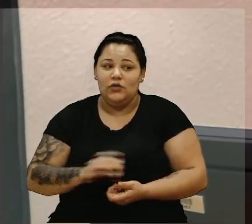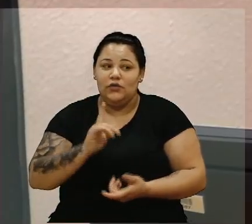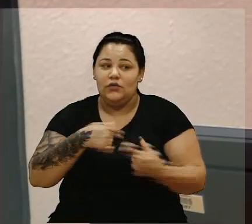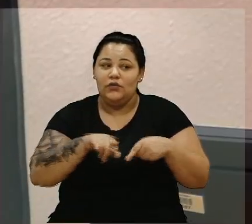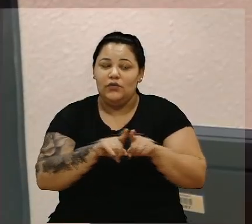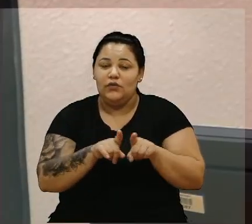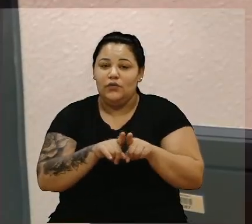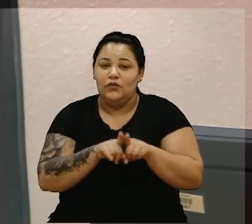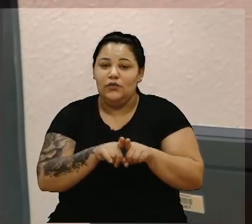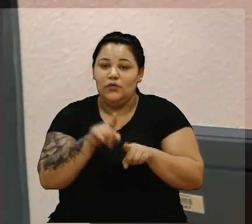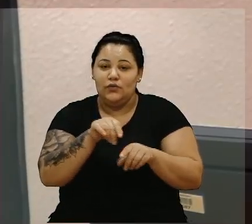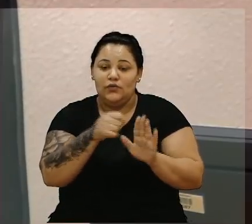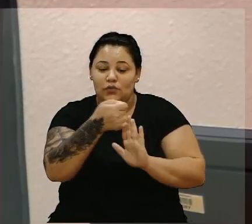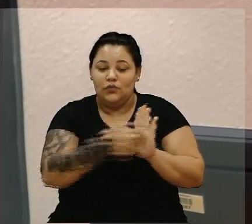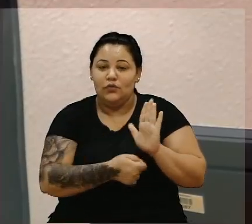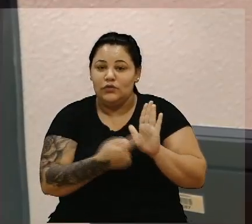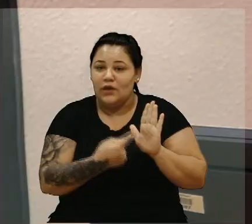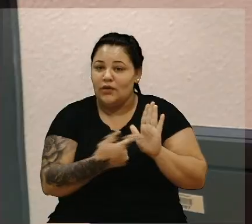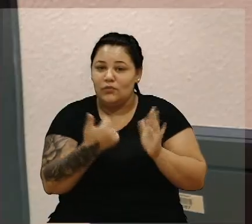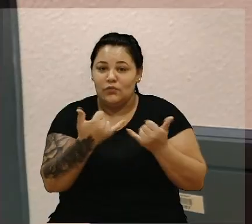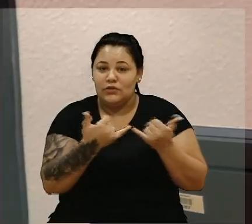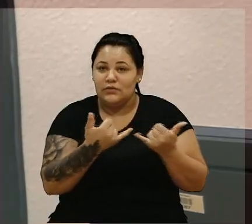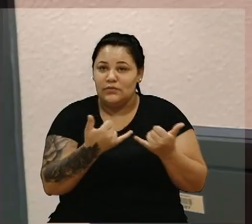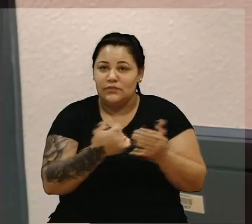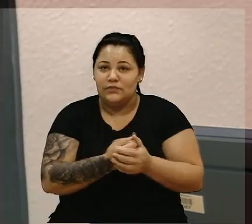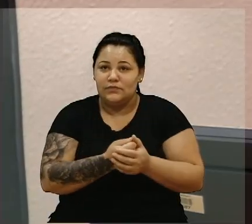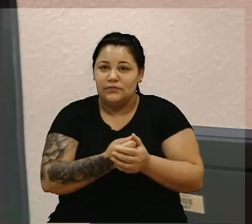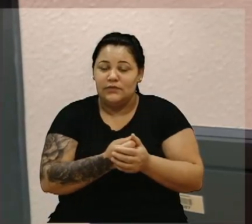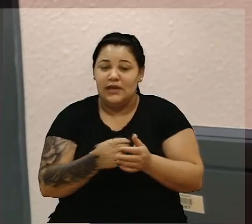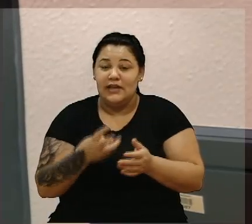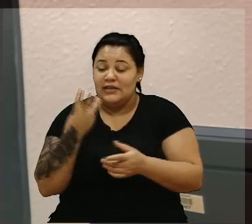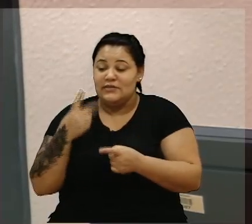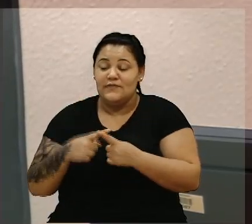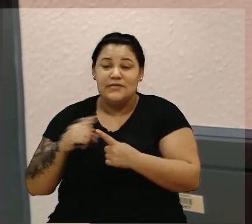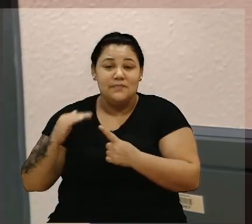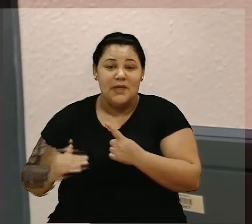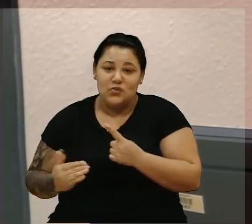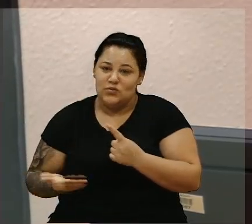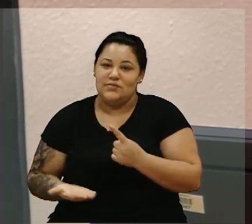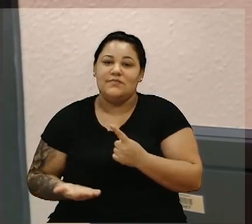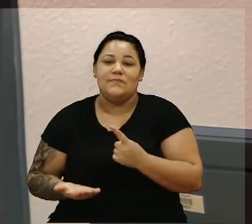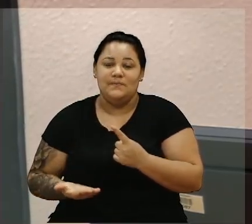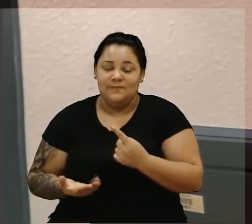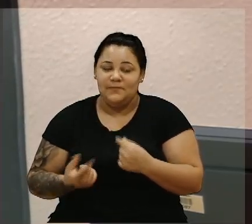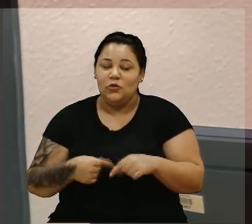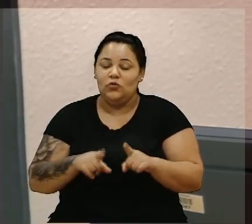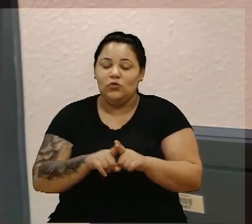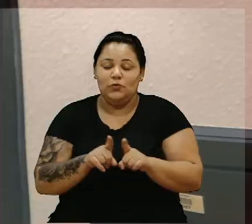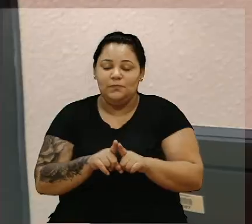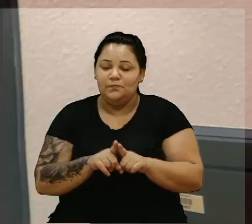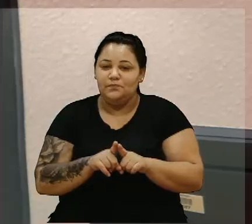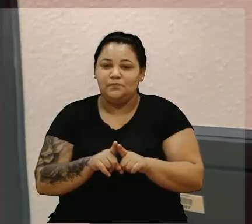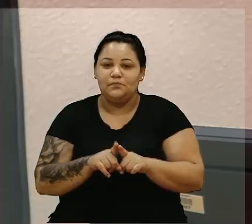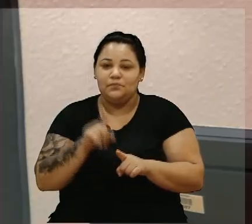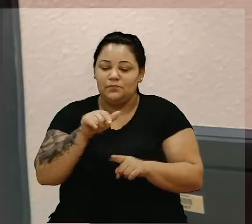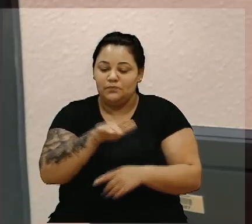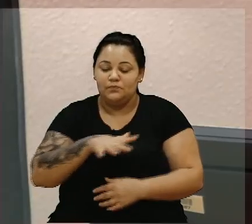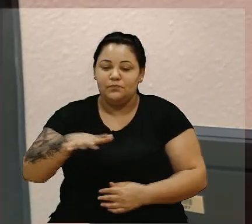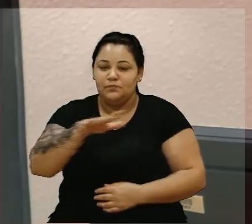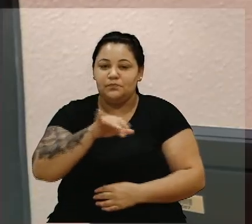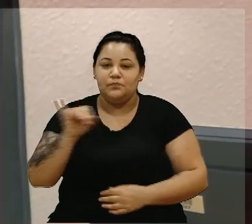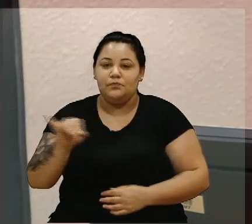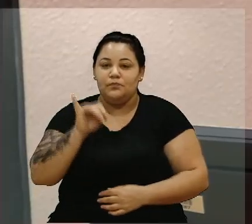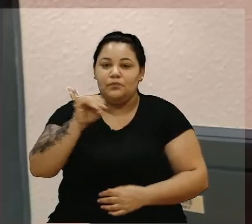servidor concursado. Ele custa 3 vezes a menos. Então, é uma área